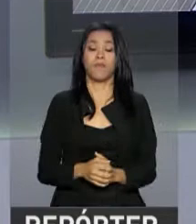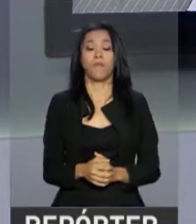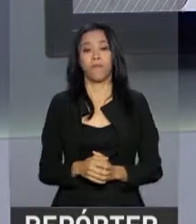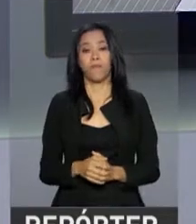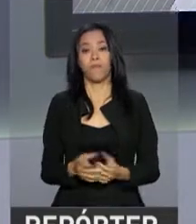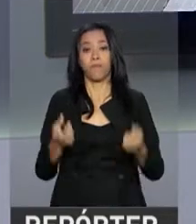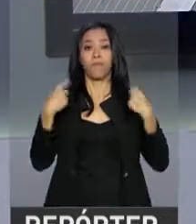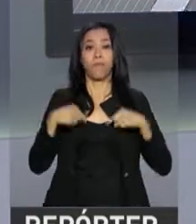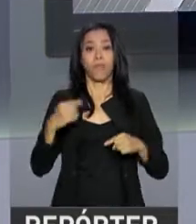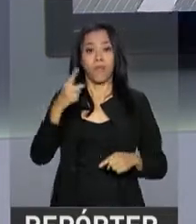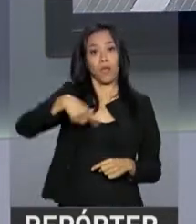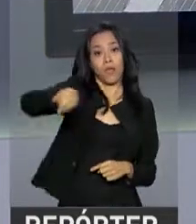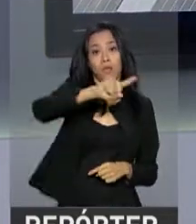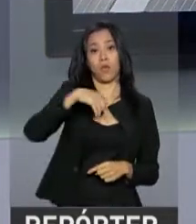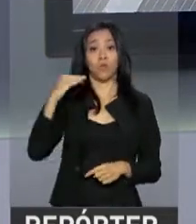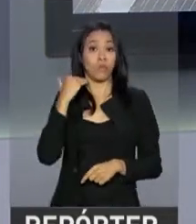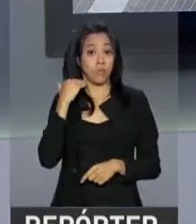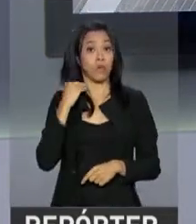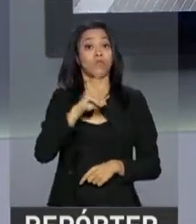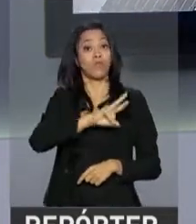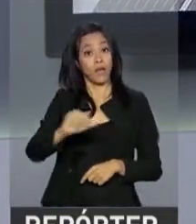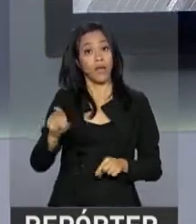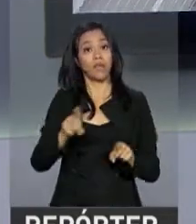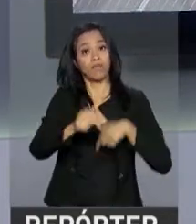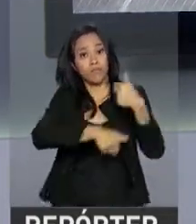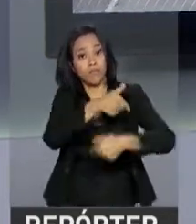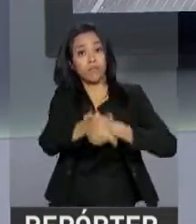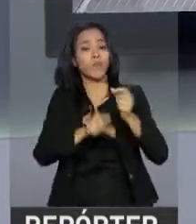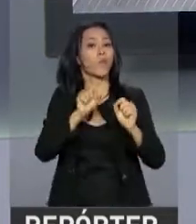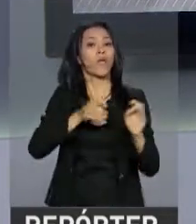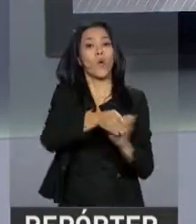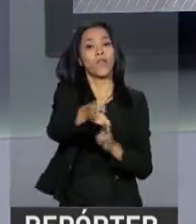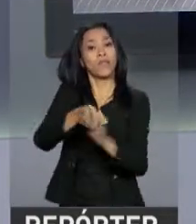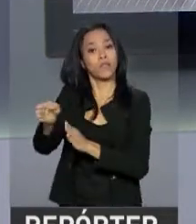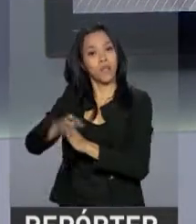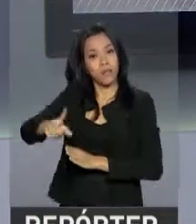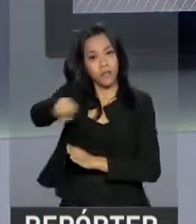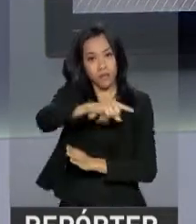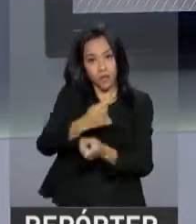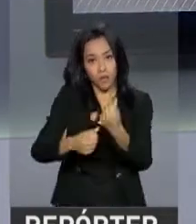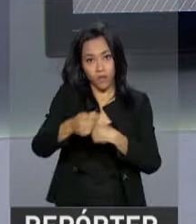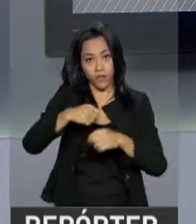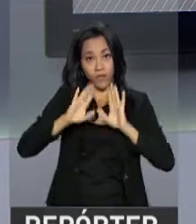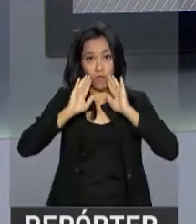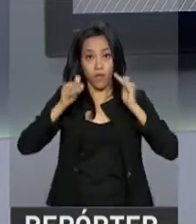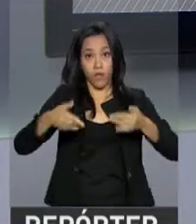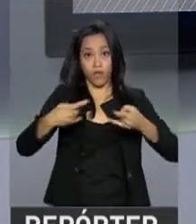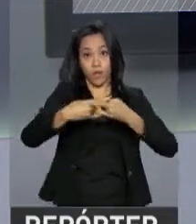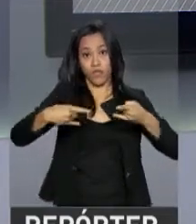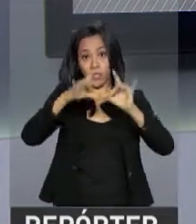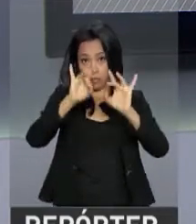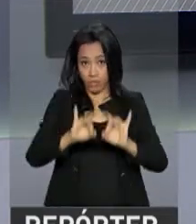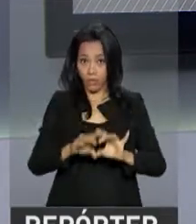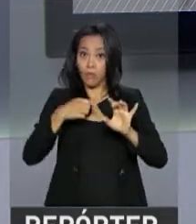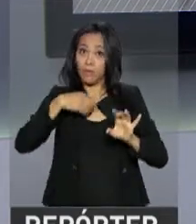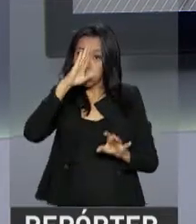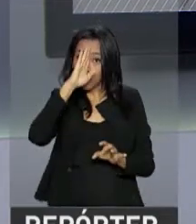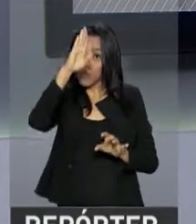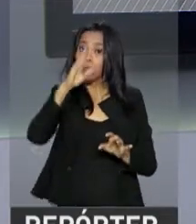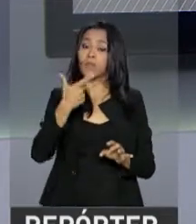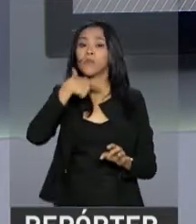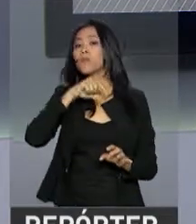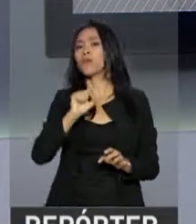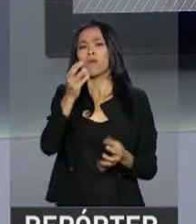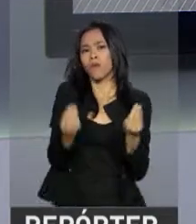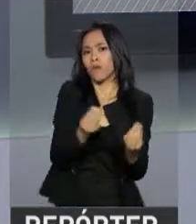os bancos vão promover também ações de orientação financeira relacionadas ao cheque especial especialmente no que diz respeito à